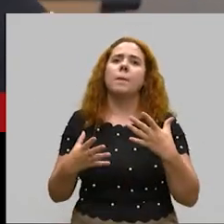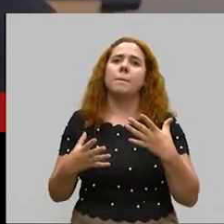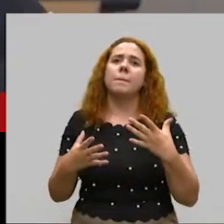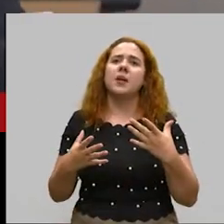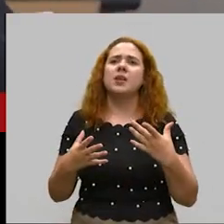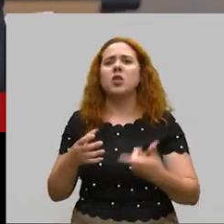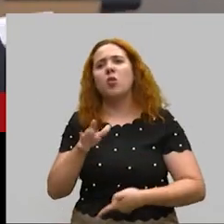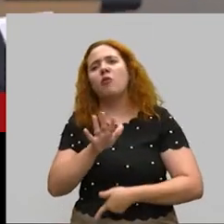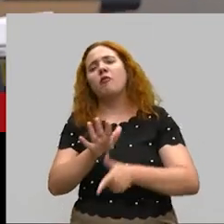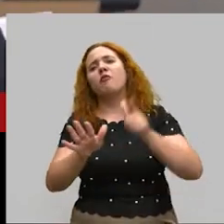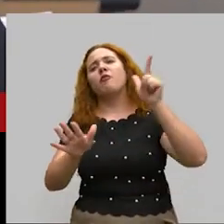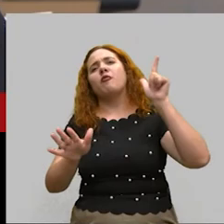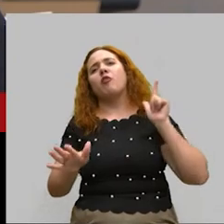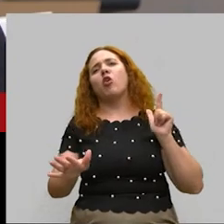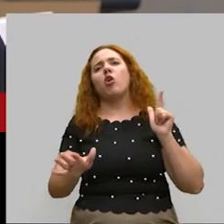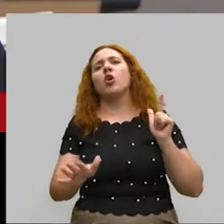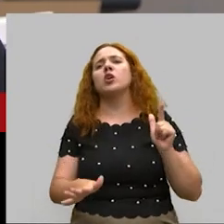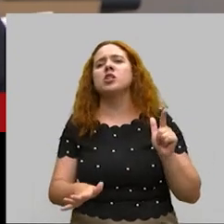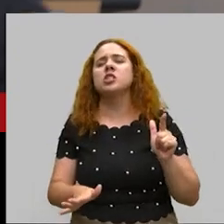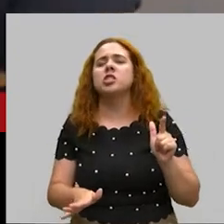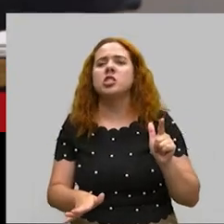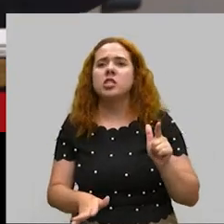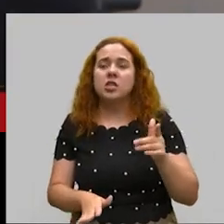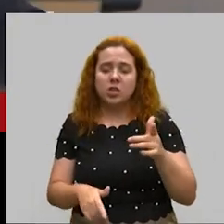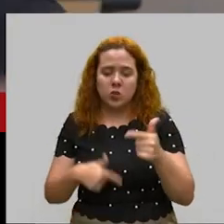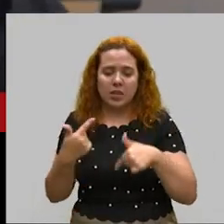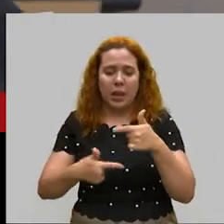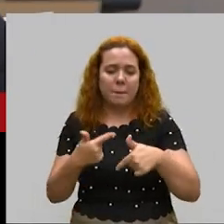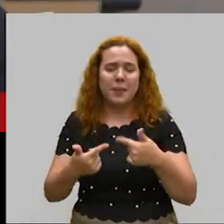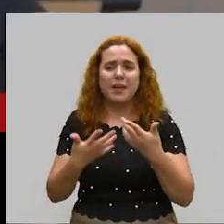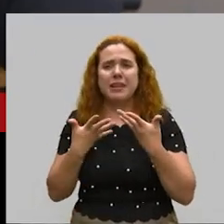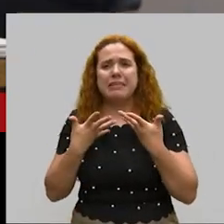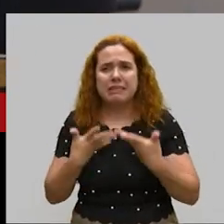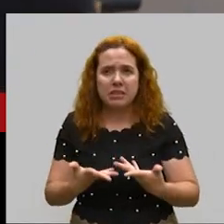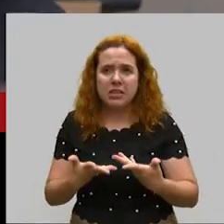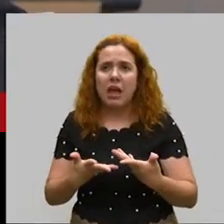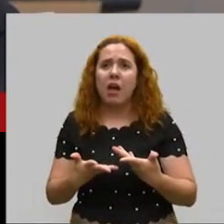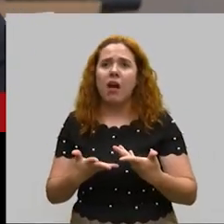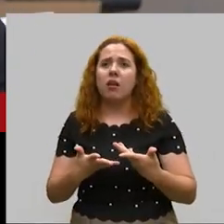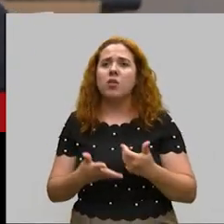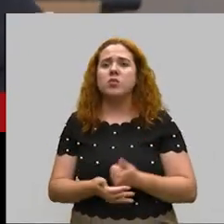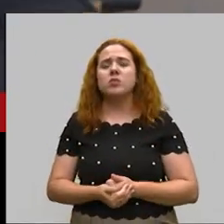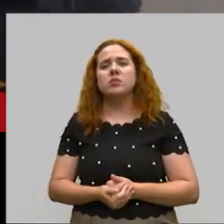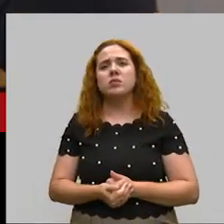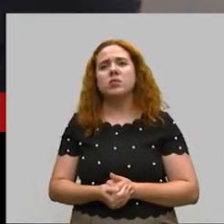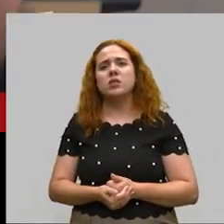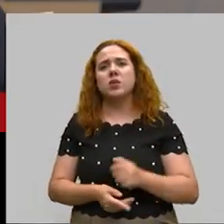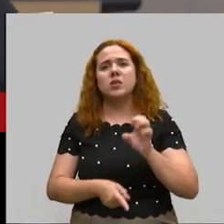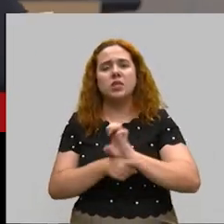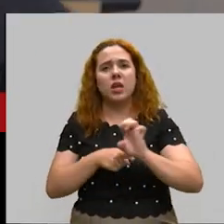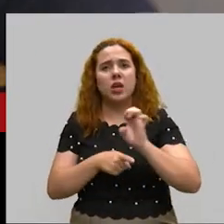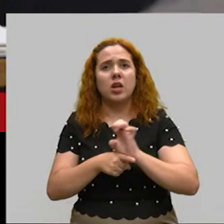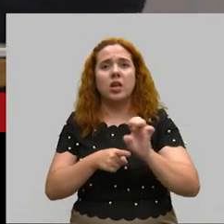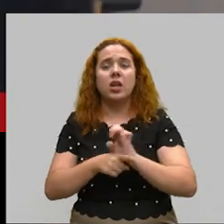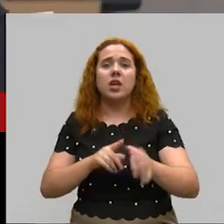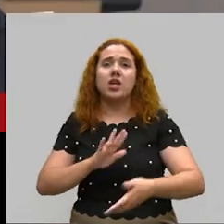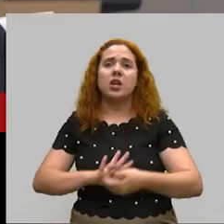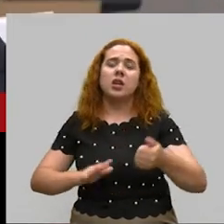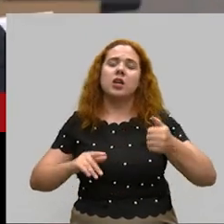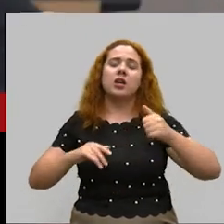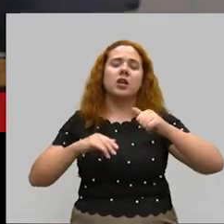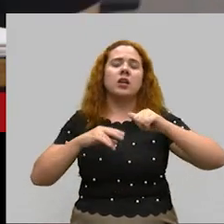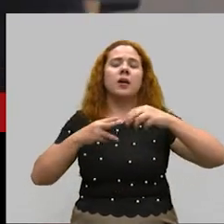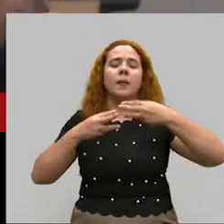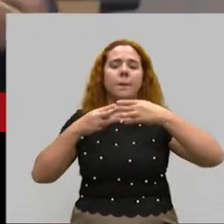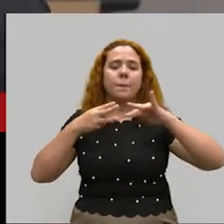fiscal que é um regime de morte ao servidor não vamos arredar o pé enquanto o governo de estado não retirar semig e a